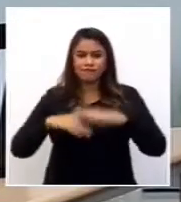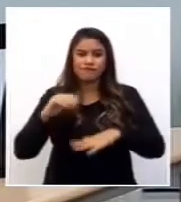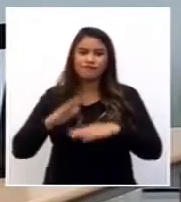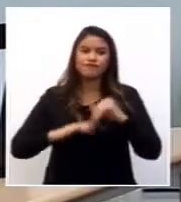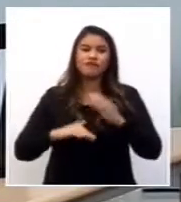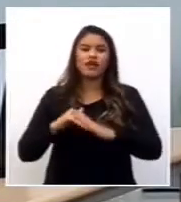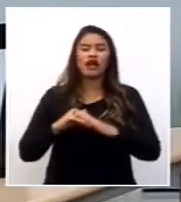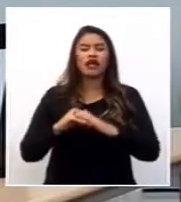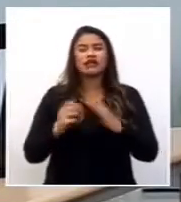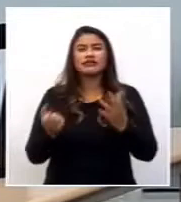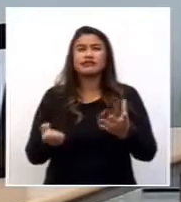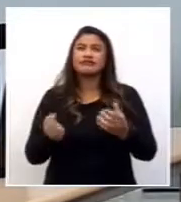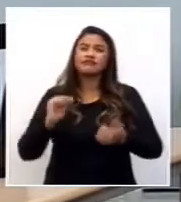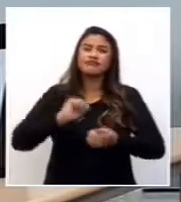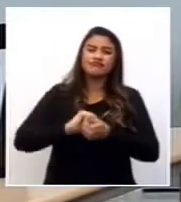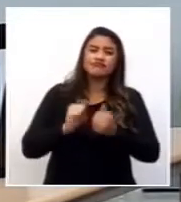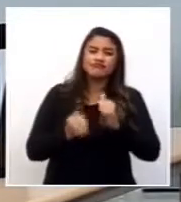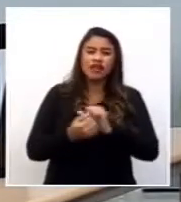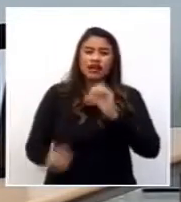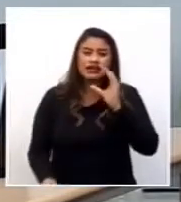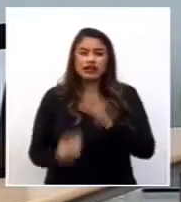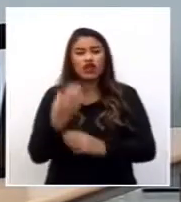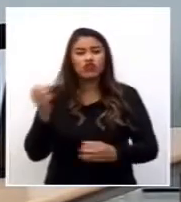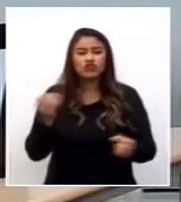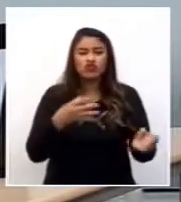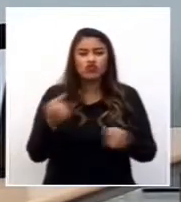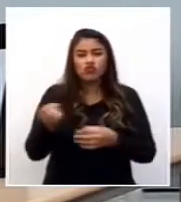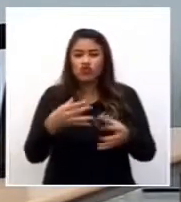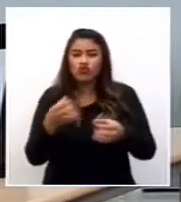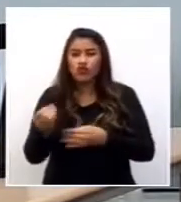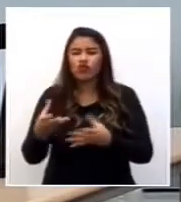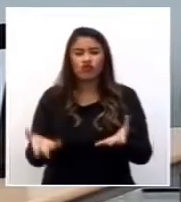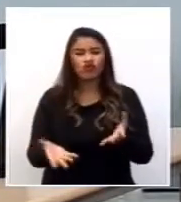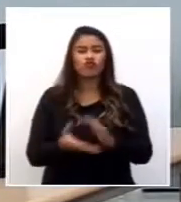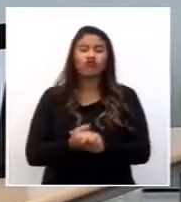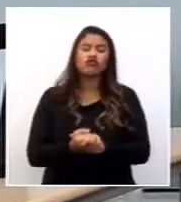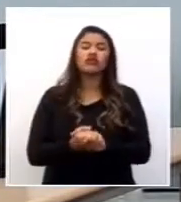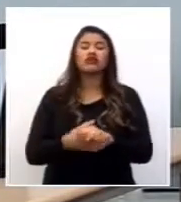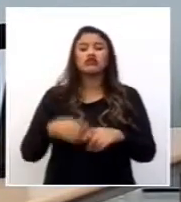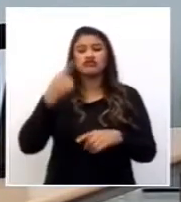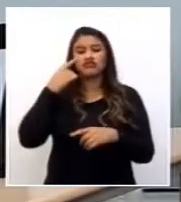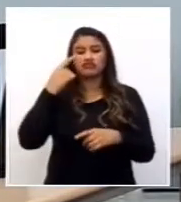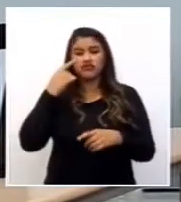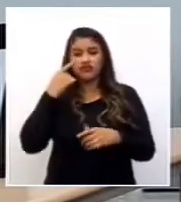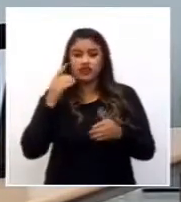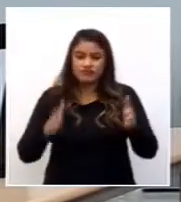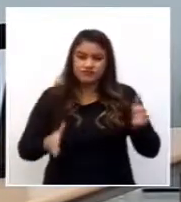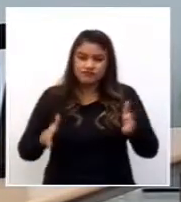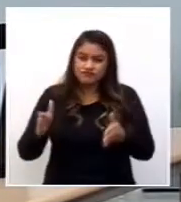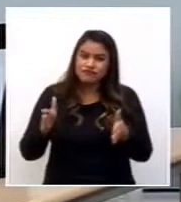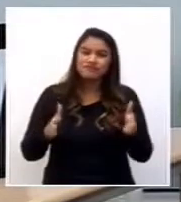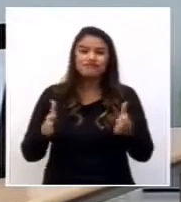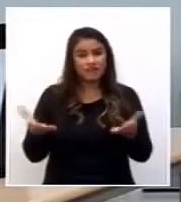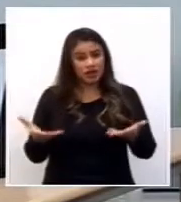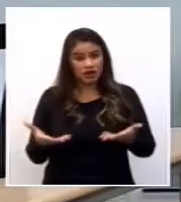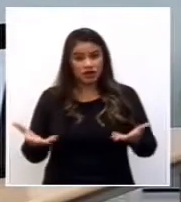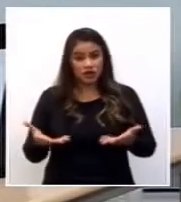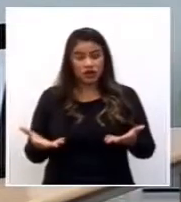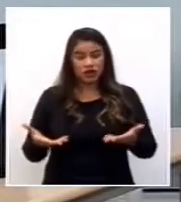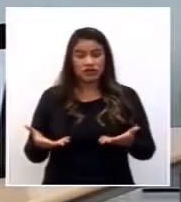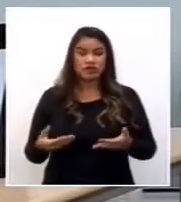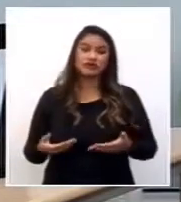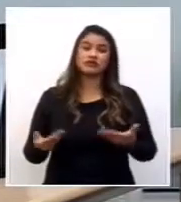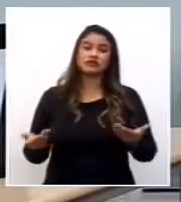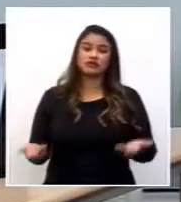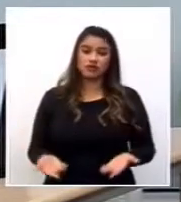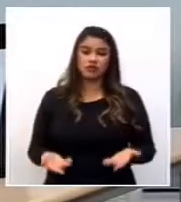de reinventar também, isso vai também aflorando ao decorrer desse momento. Tá? Então, é uma coisa um momento